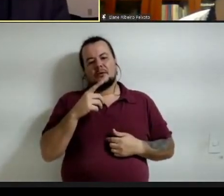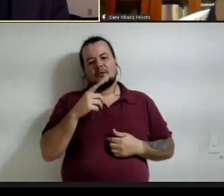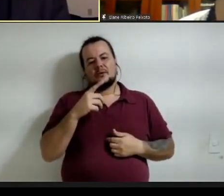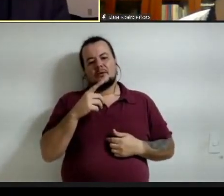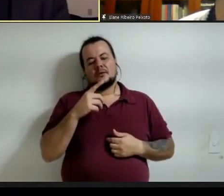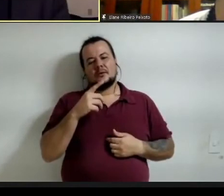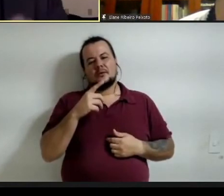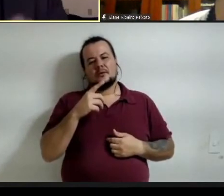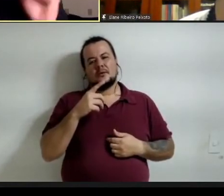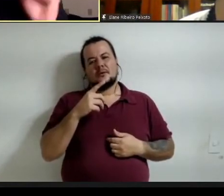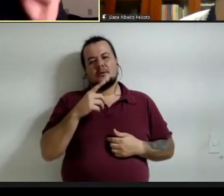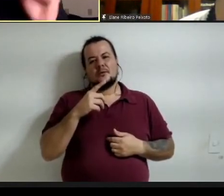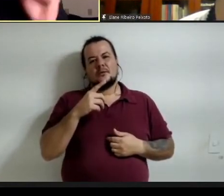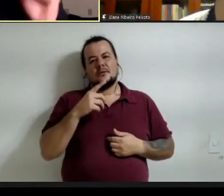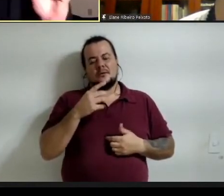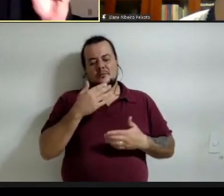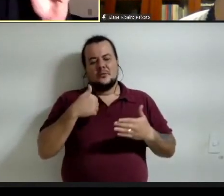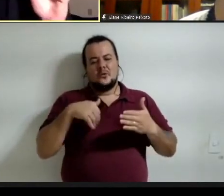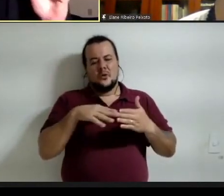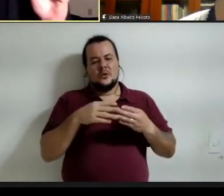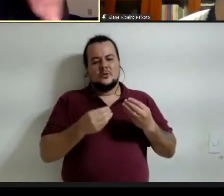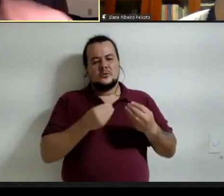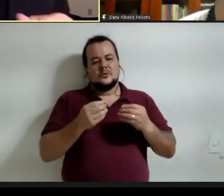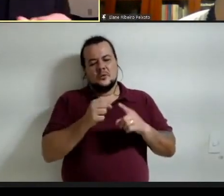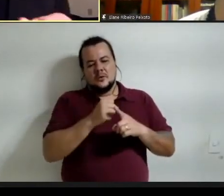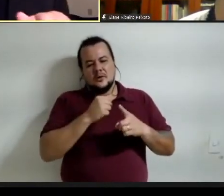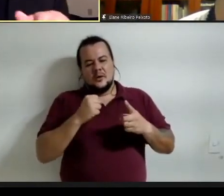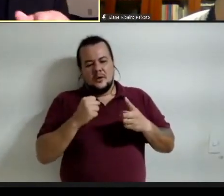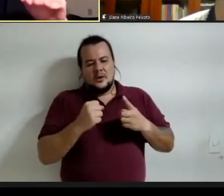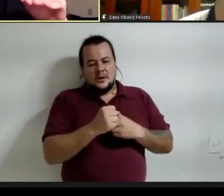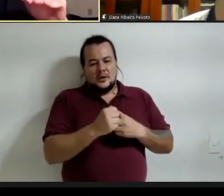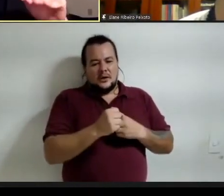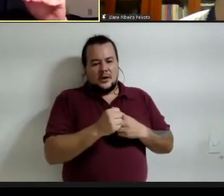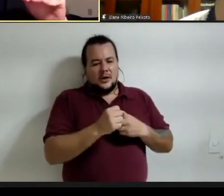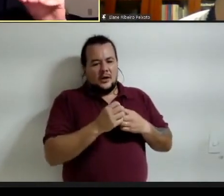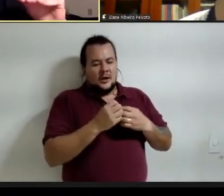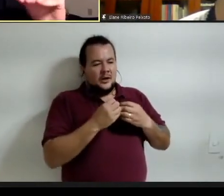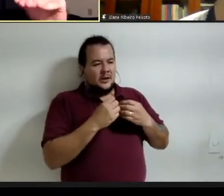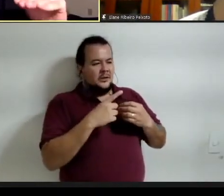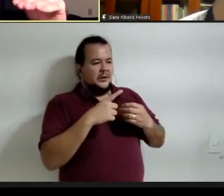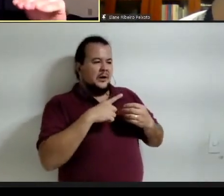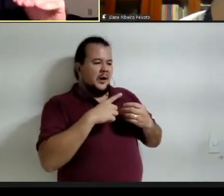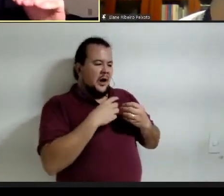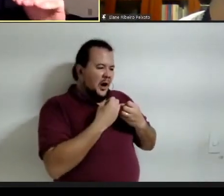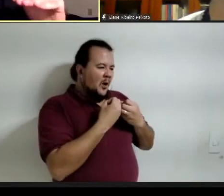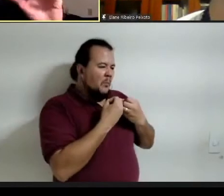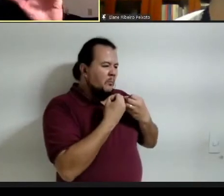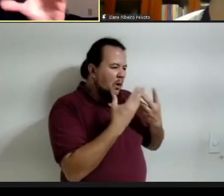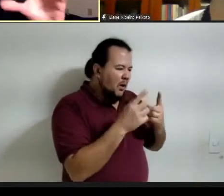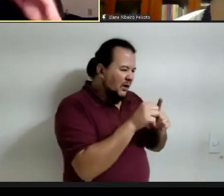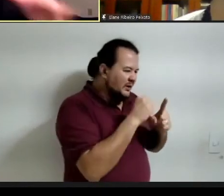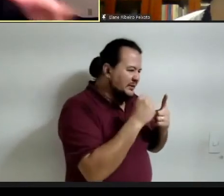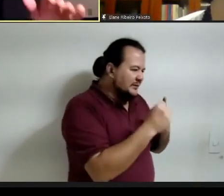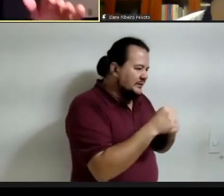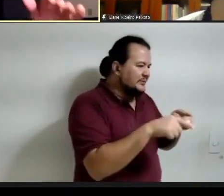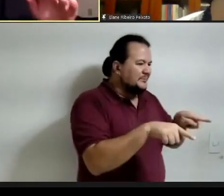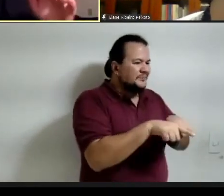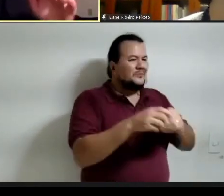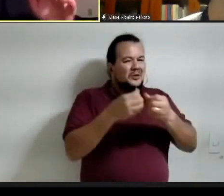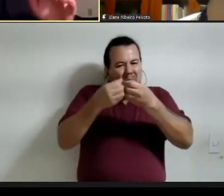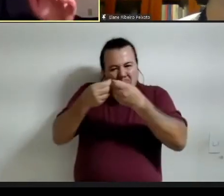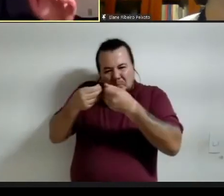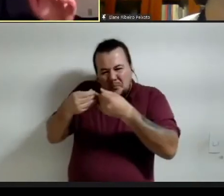A gente, como sociedade, a gente só está tão bem quanto o pior da nossa sociedade, né? Quanto o mais frágil.